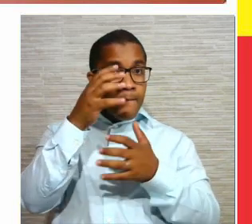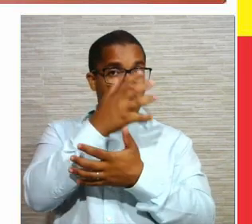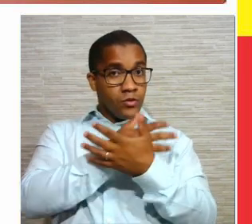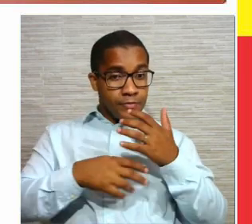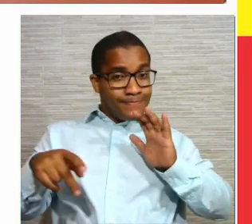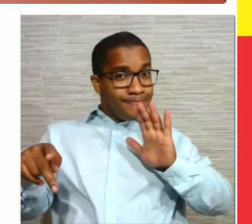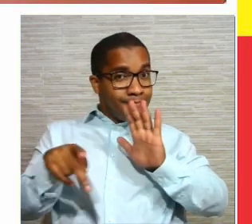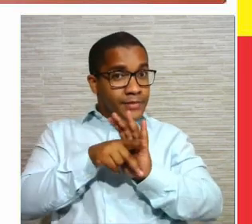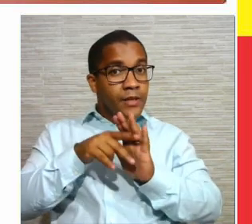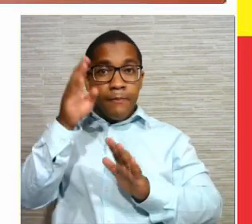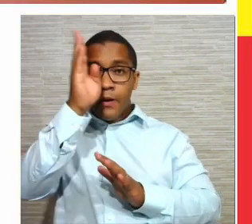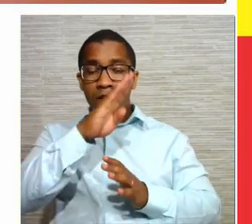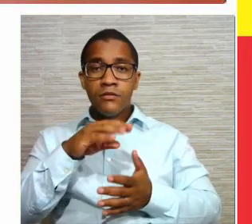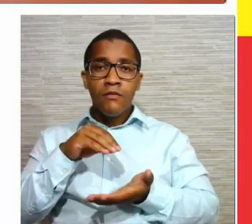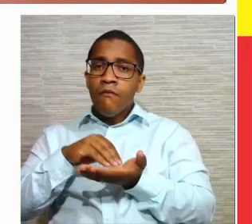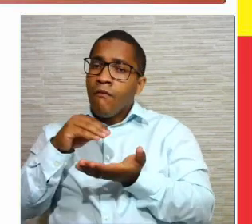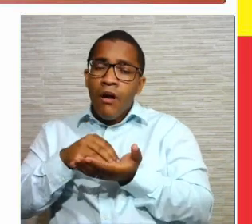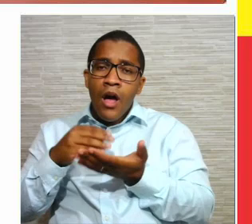Nesse momento,